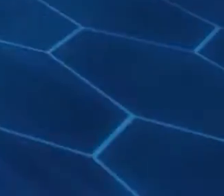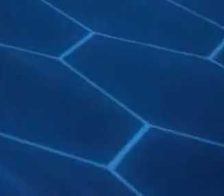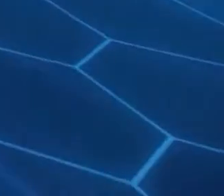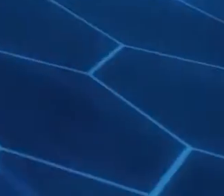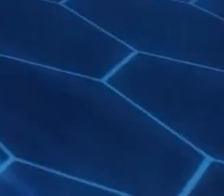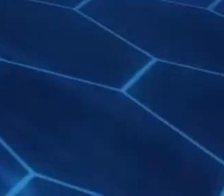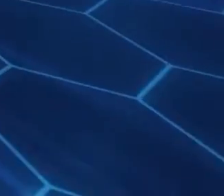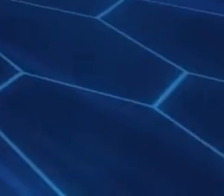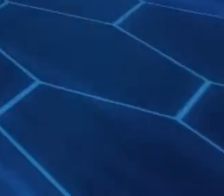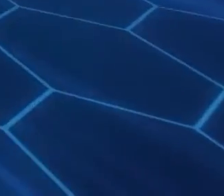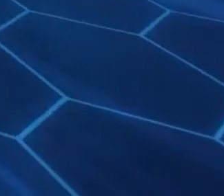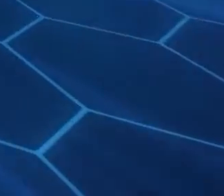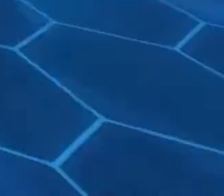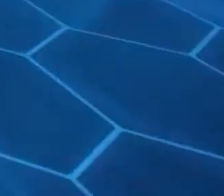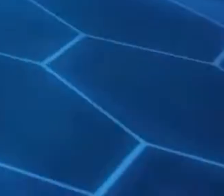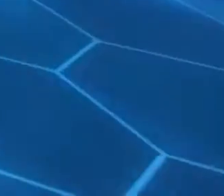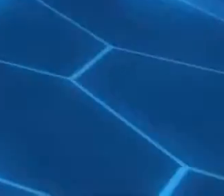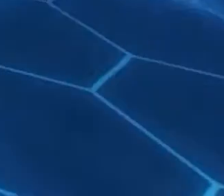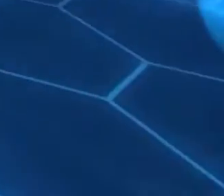E aí